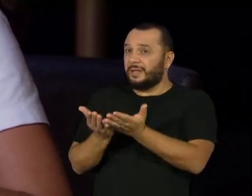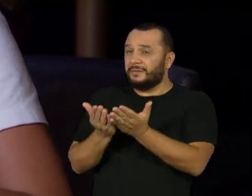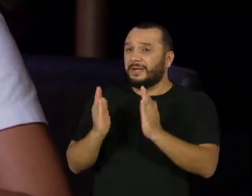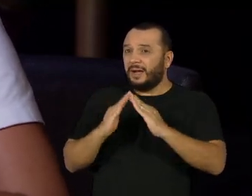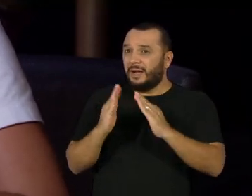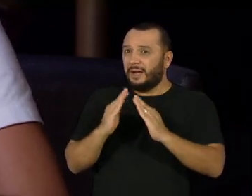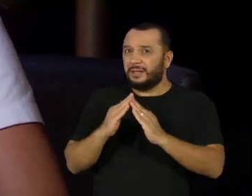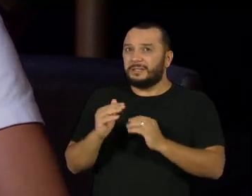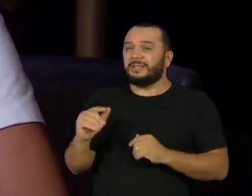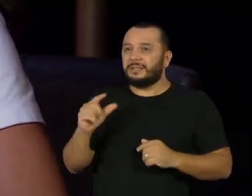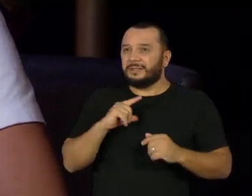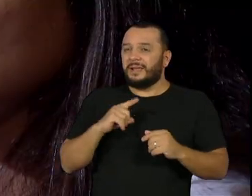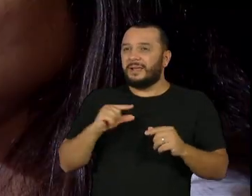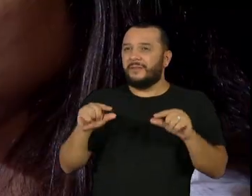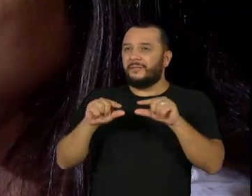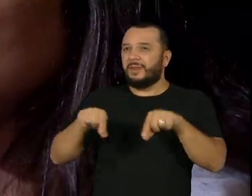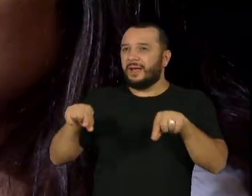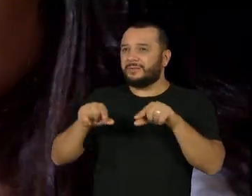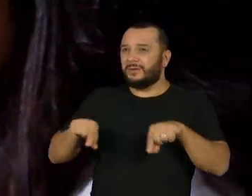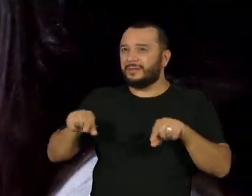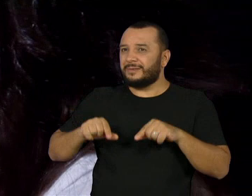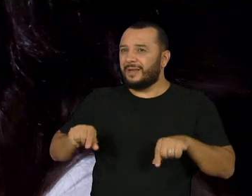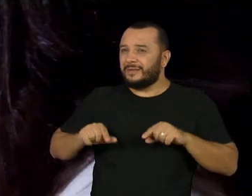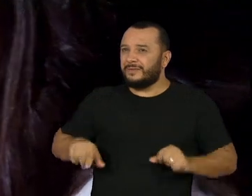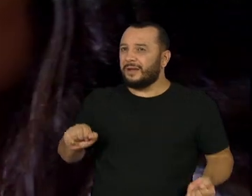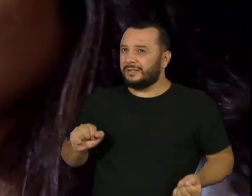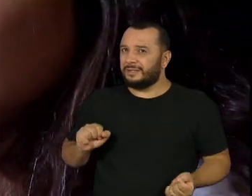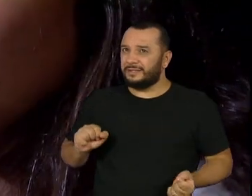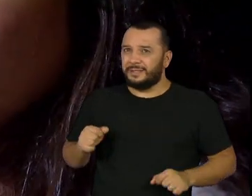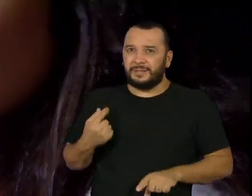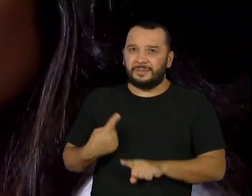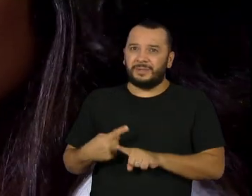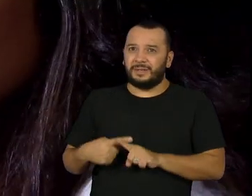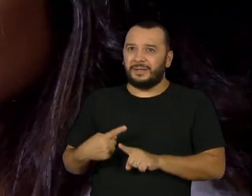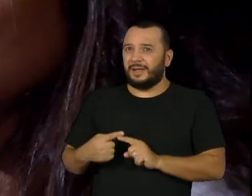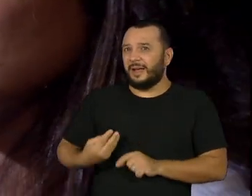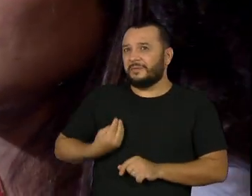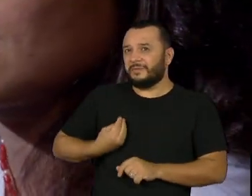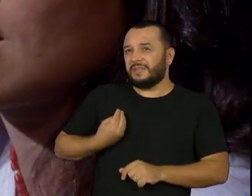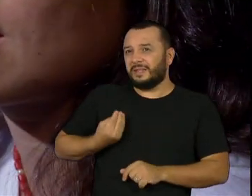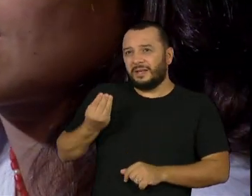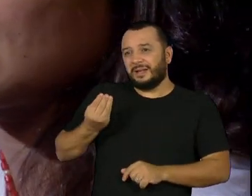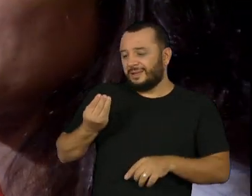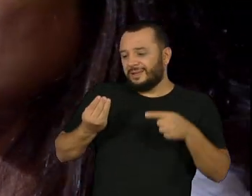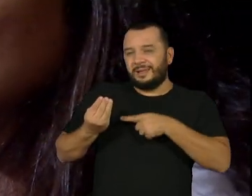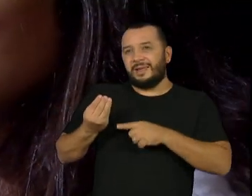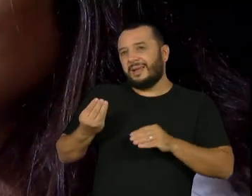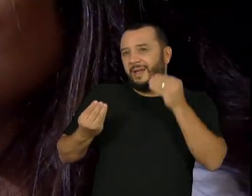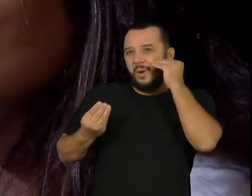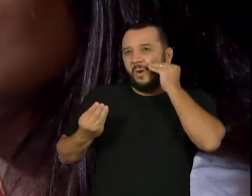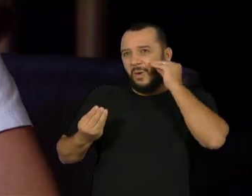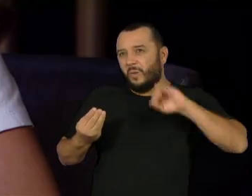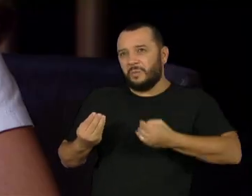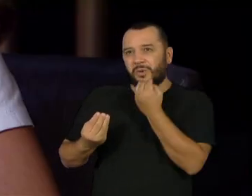frases ausentes. Mas é justamente porque a vida ela é essa chance que